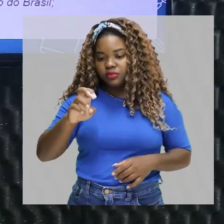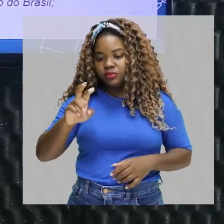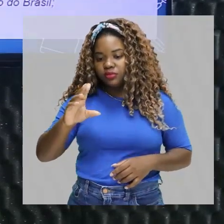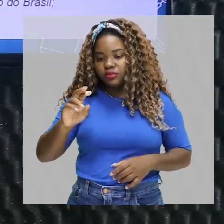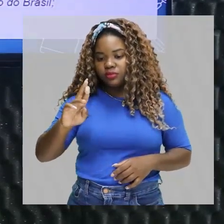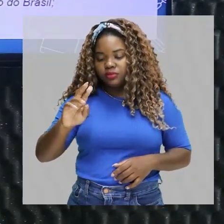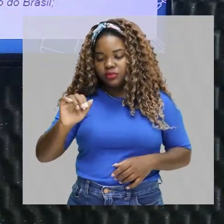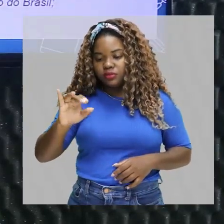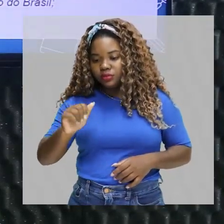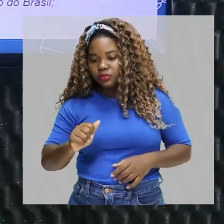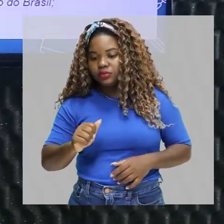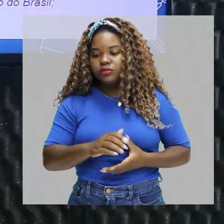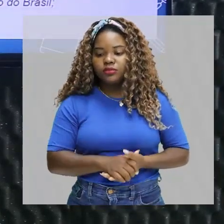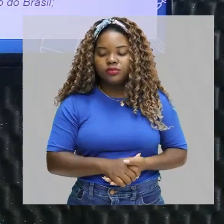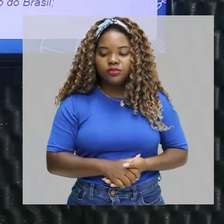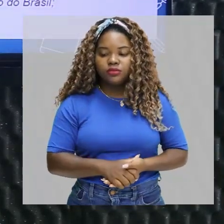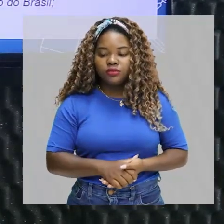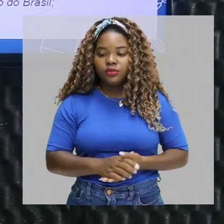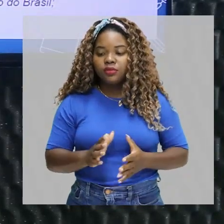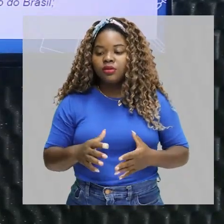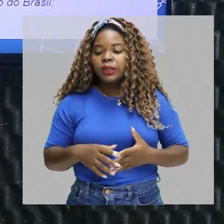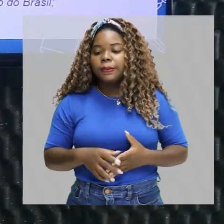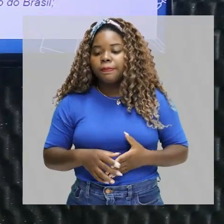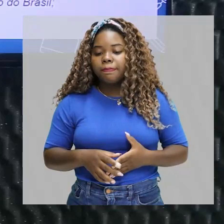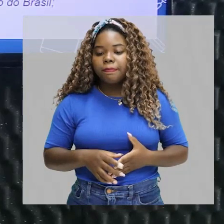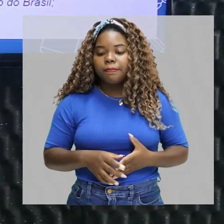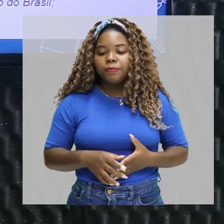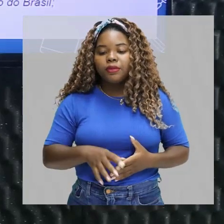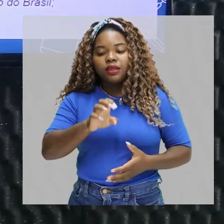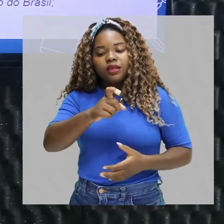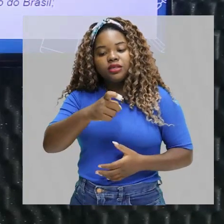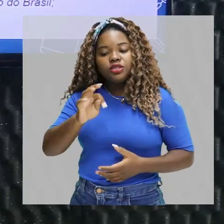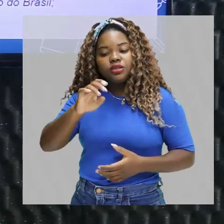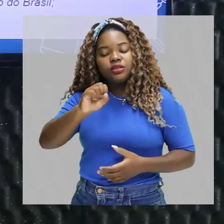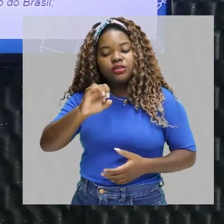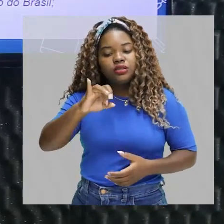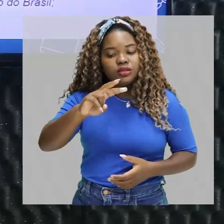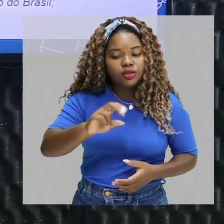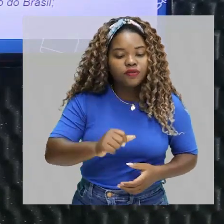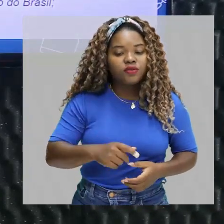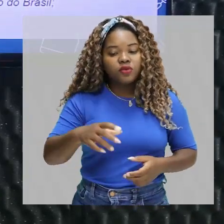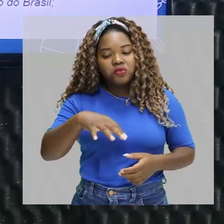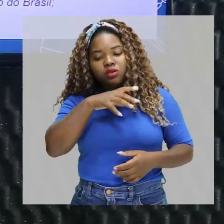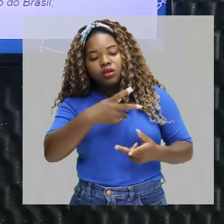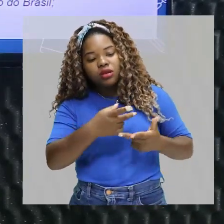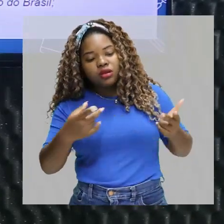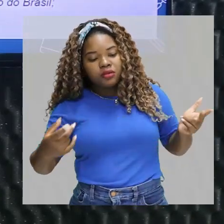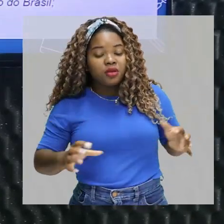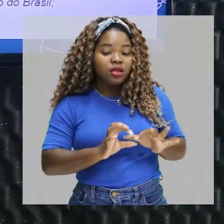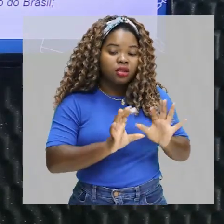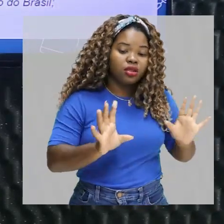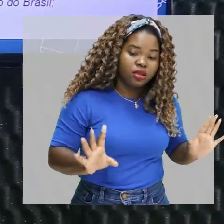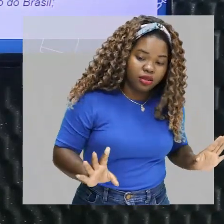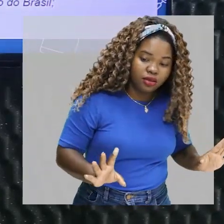tanto astensiva quanto intensiva qual é a diferença Marcos pecuária extensiva quando aquele animal ele é criado mais solto Tá certo